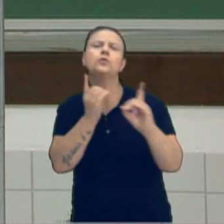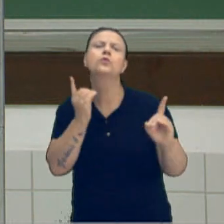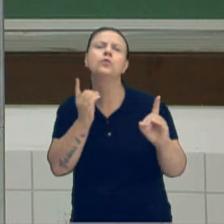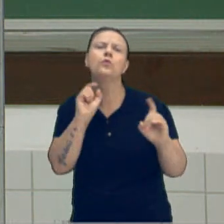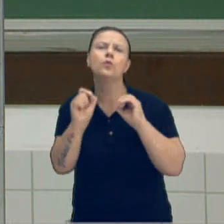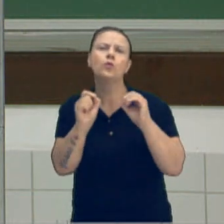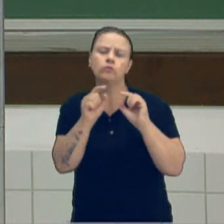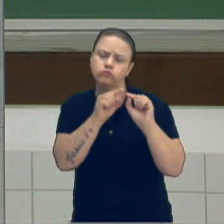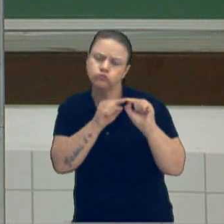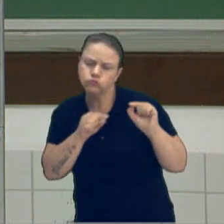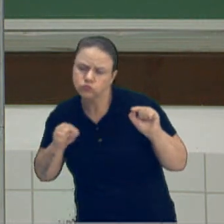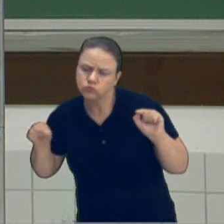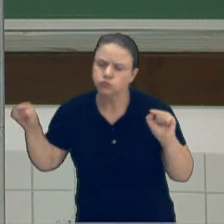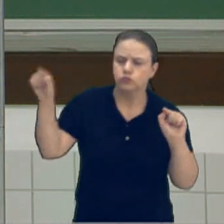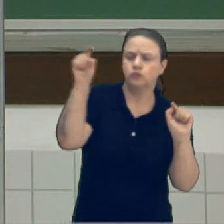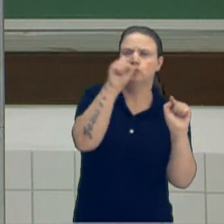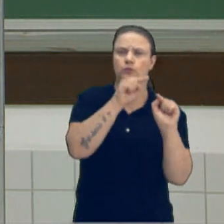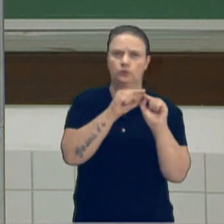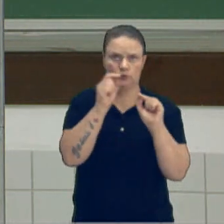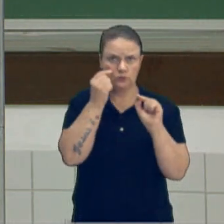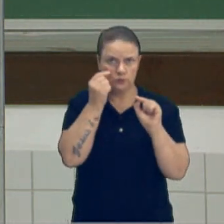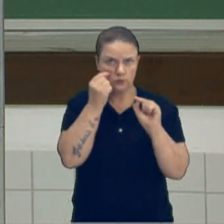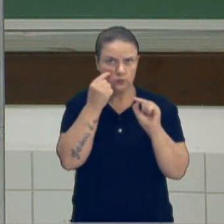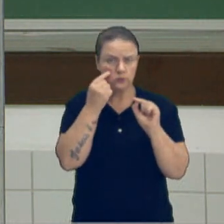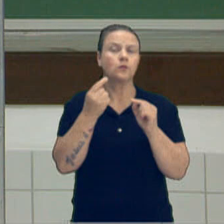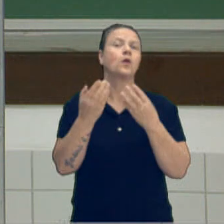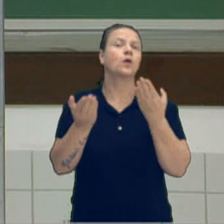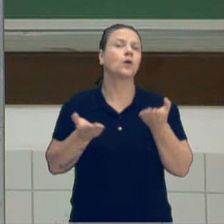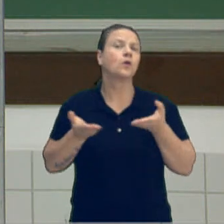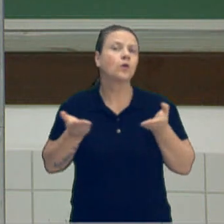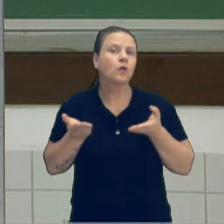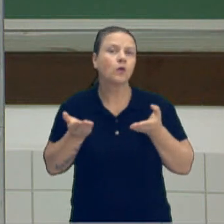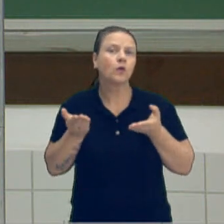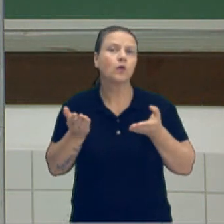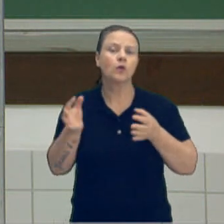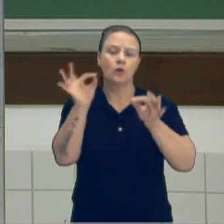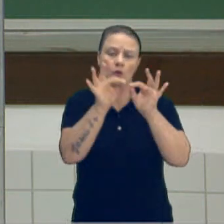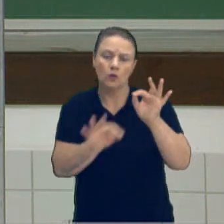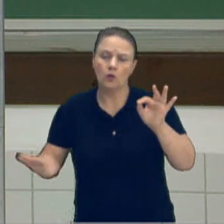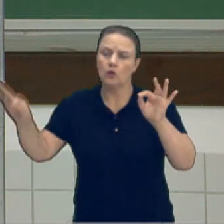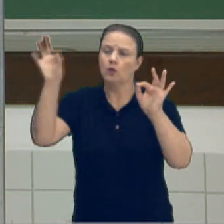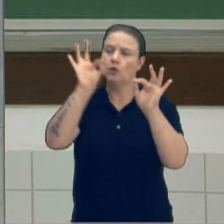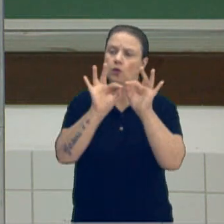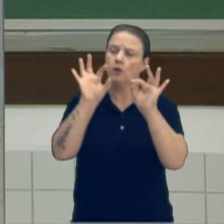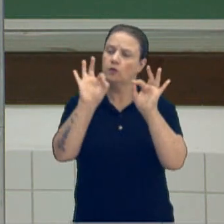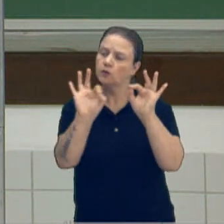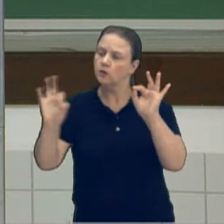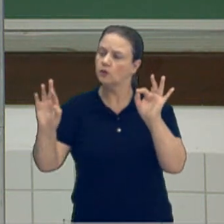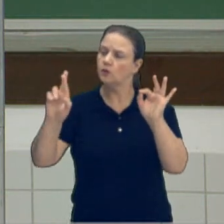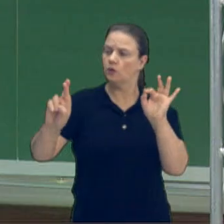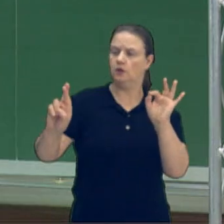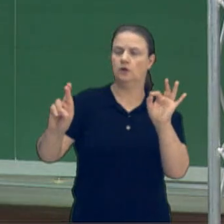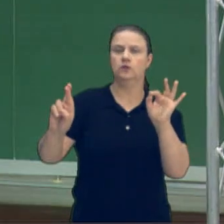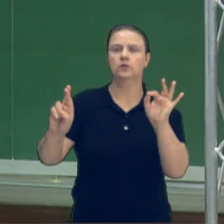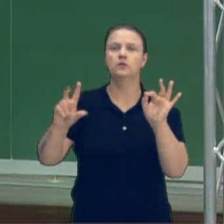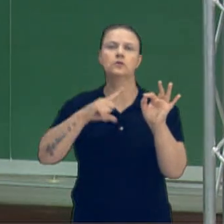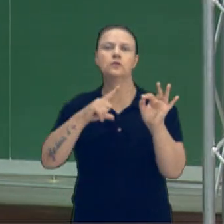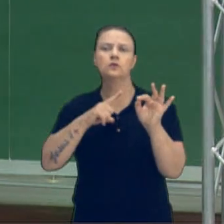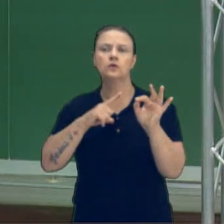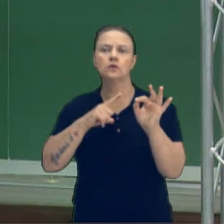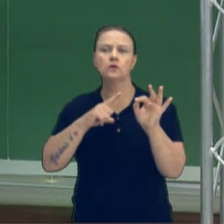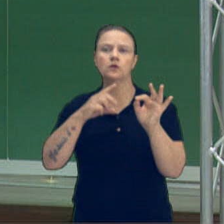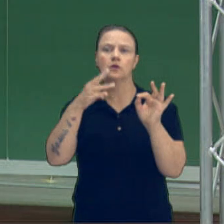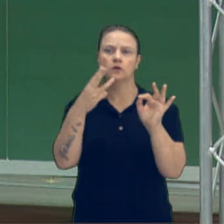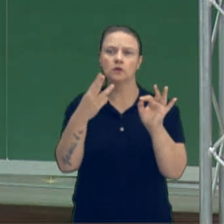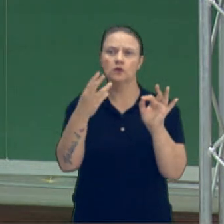aqui, tá? Então, como que a gente vai calcular isso? Eu sei que o raio é 36,5 e sei que para calcular o comprimento da